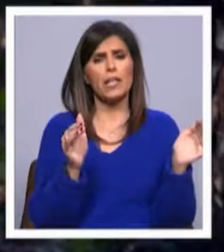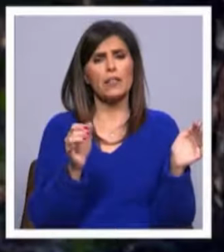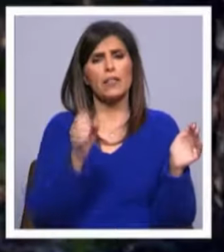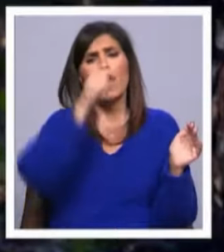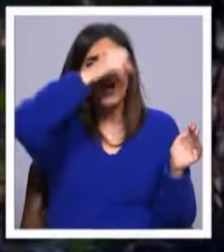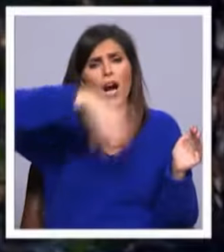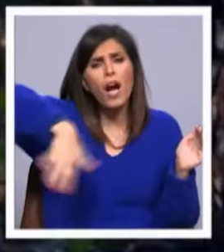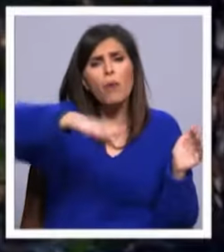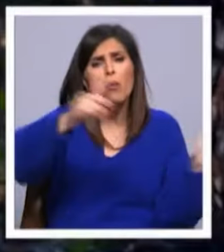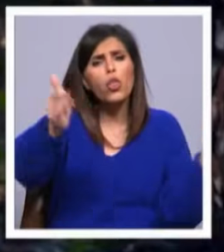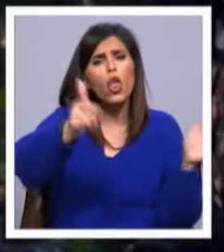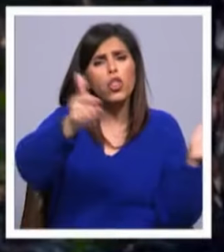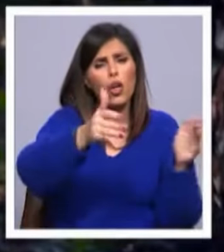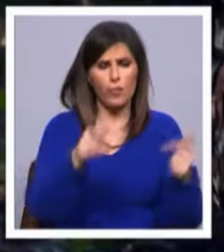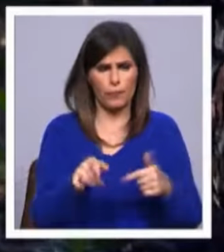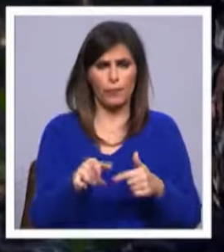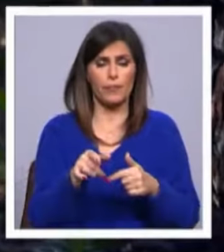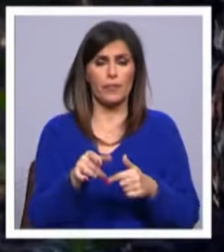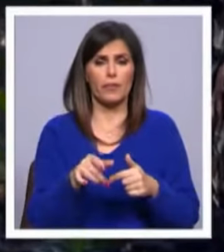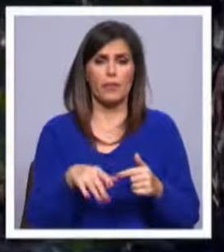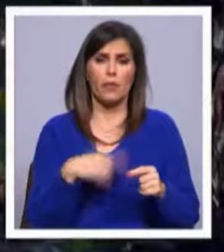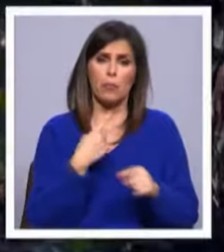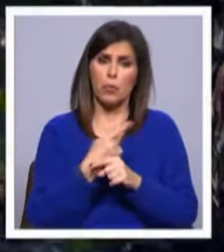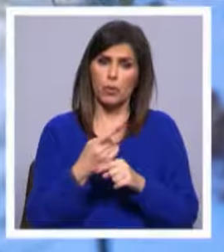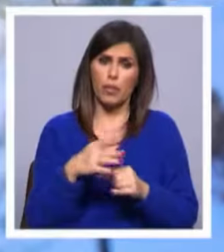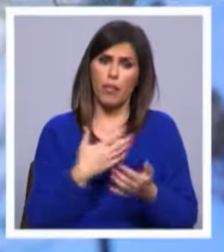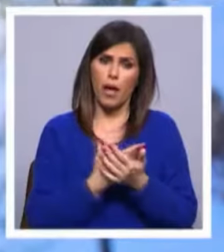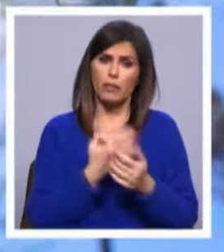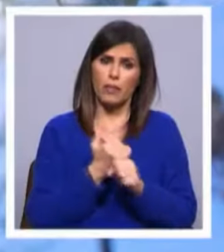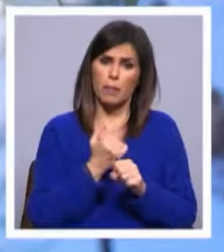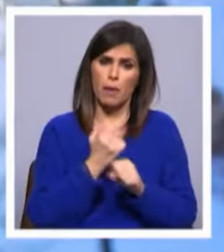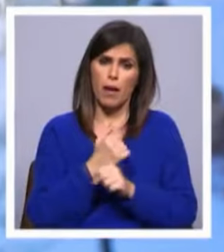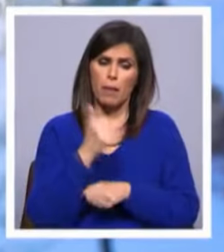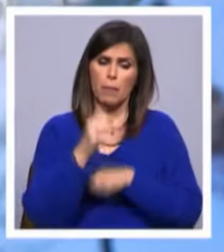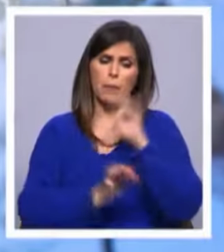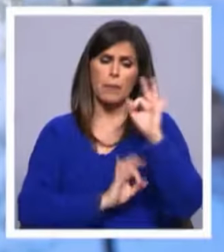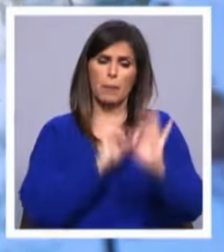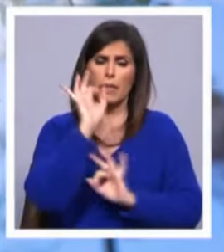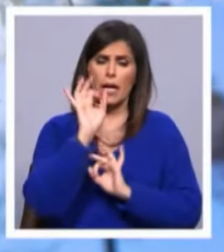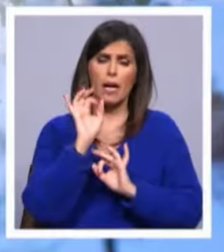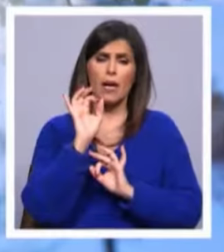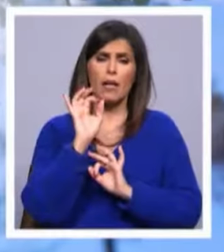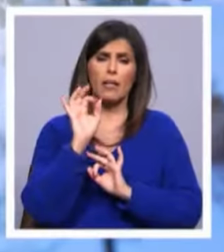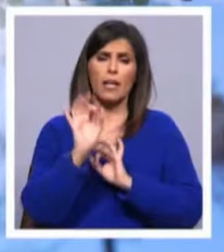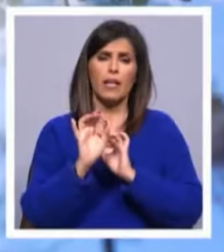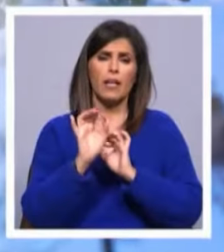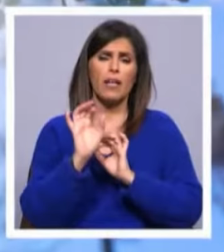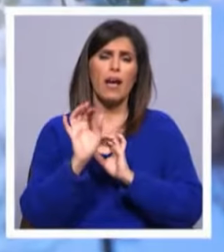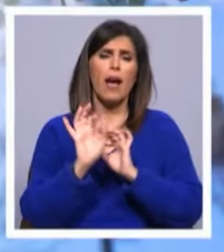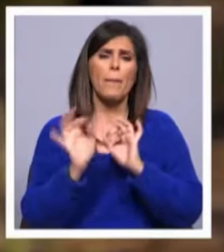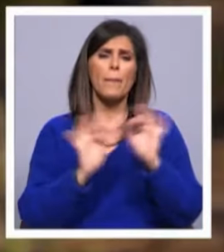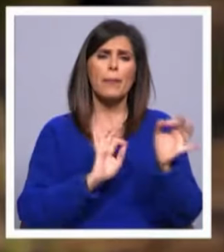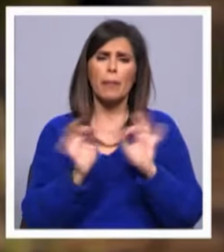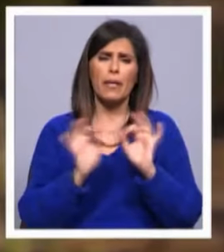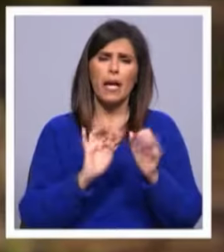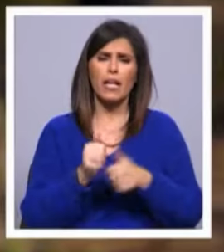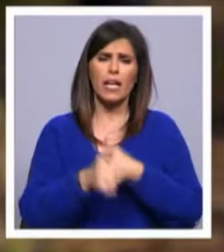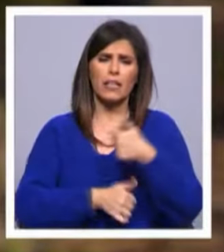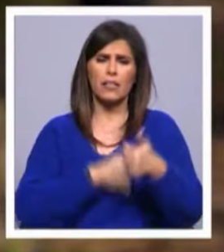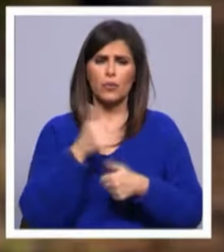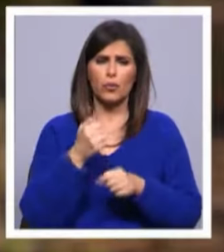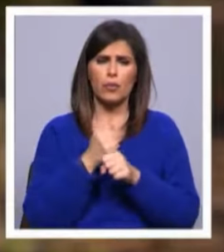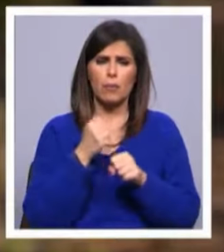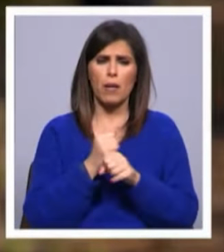pequena propriedade. É que dá muito trabalho a preparar uma candidatura e esse trabalho é o